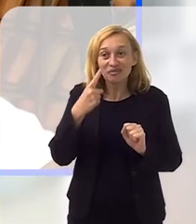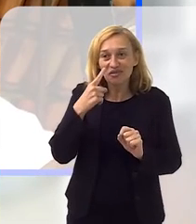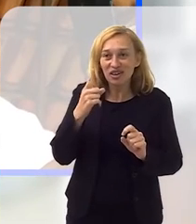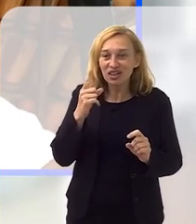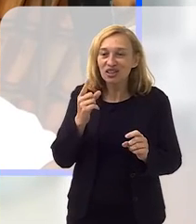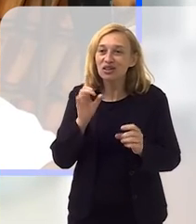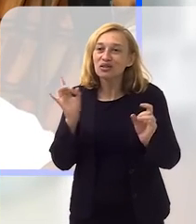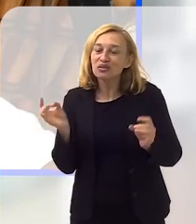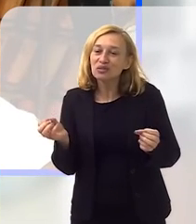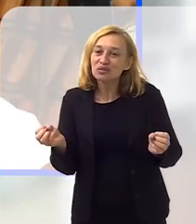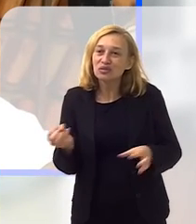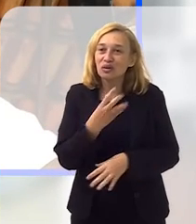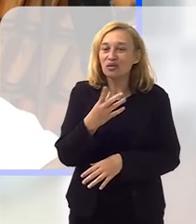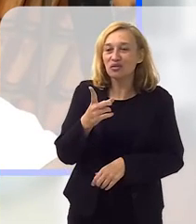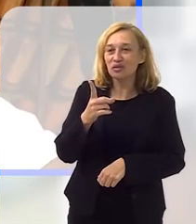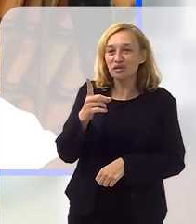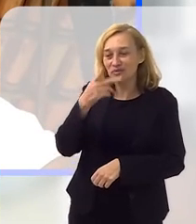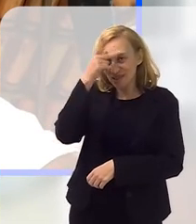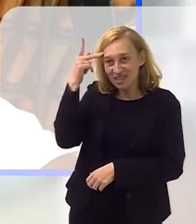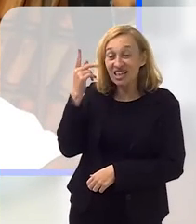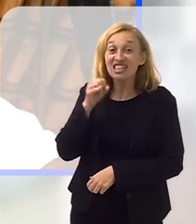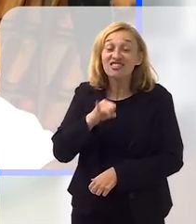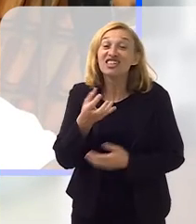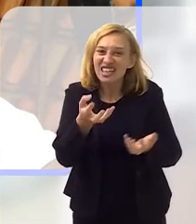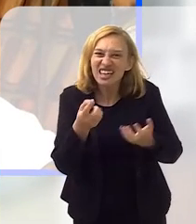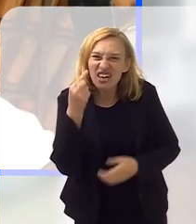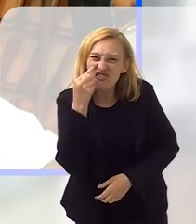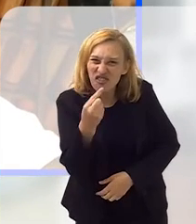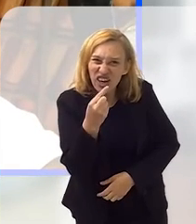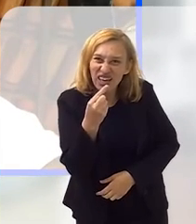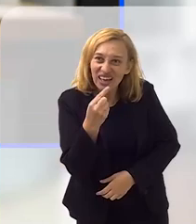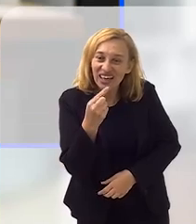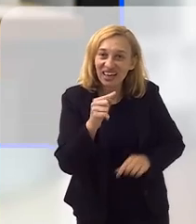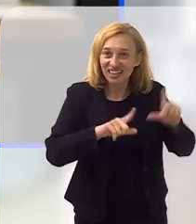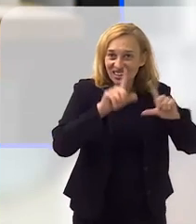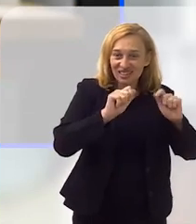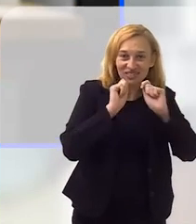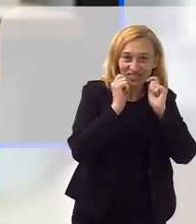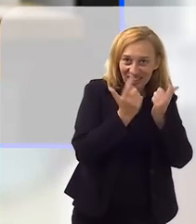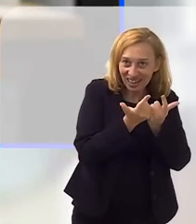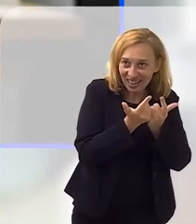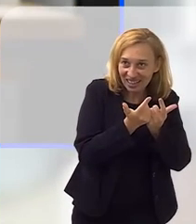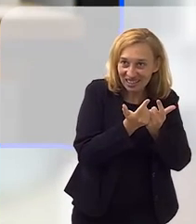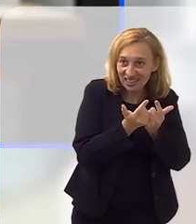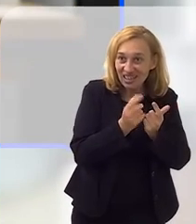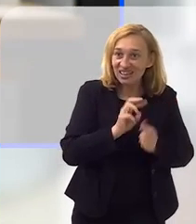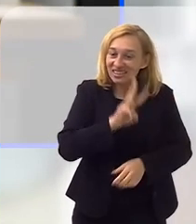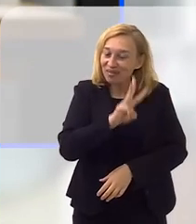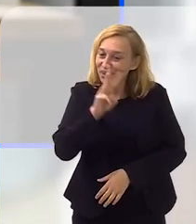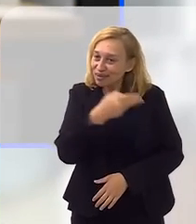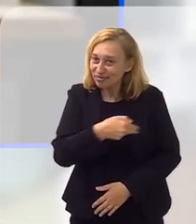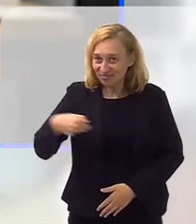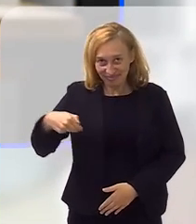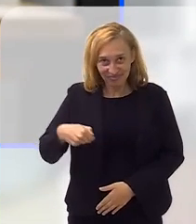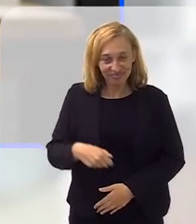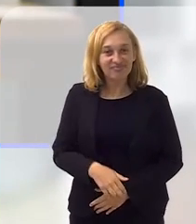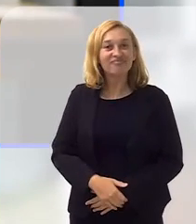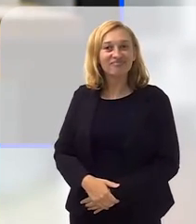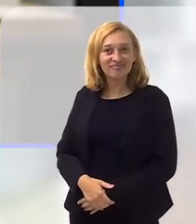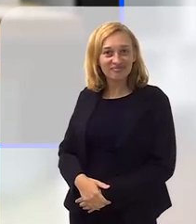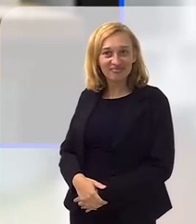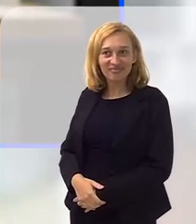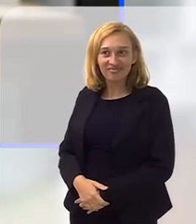que a gente possa descobrir novas pérolas. Obrigado. E se você quiser rever esse programa,